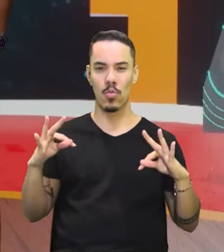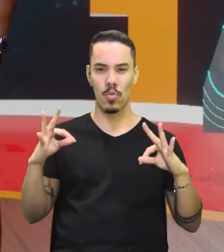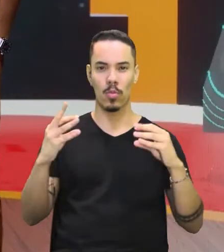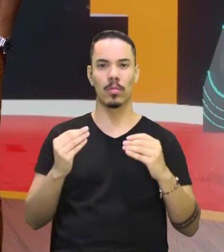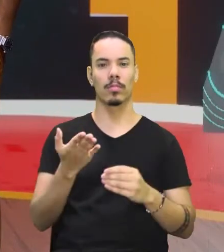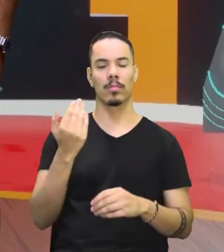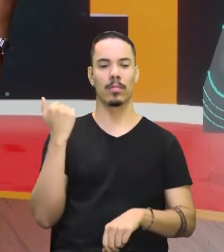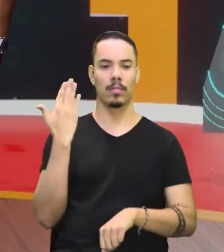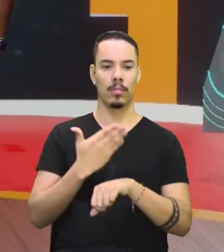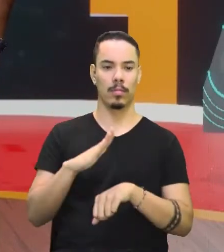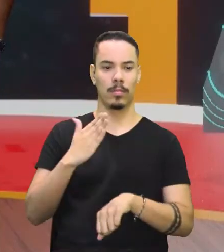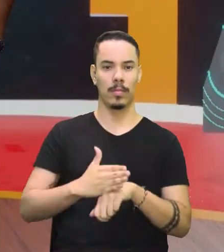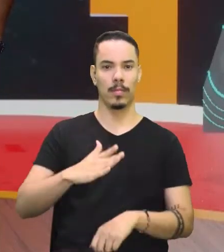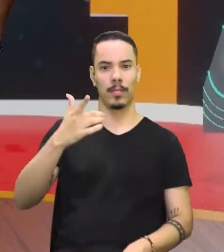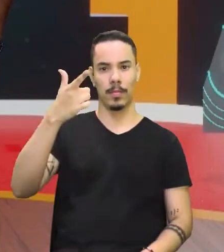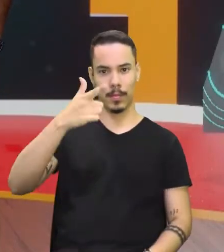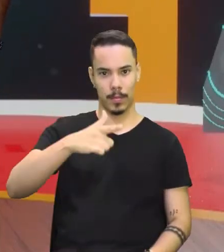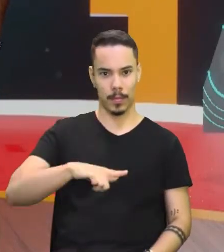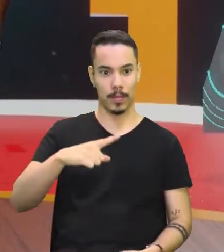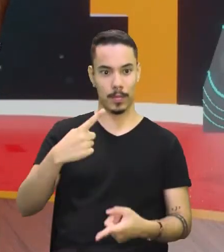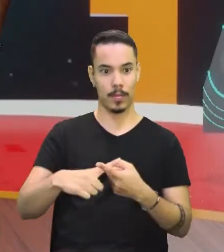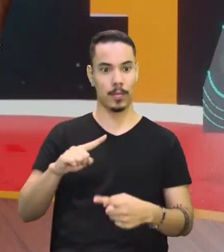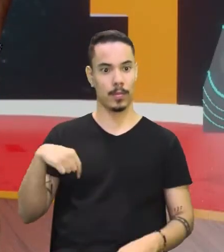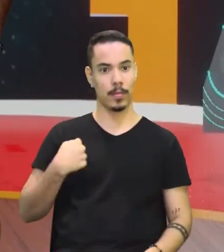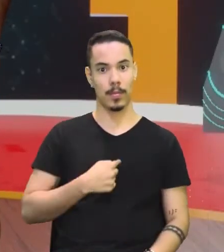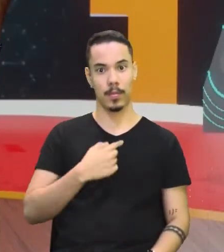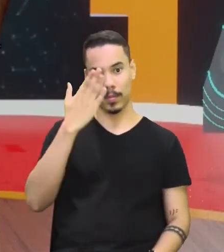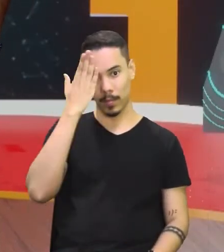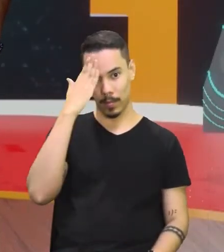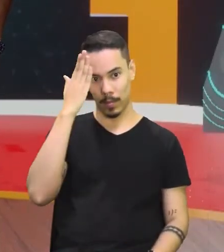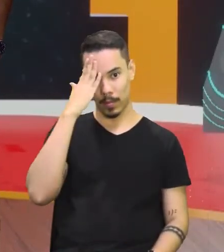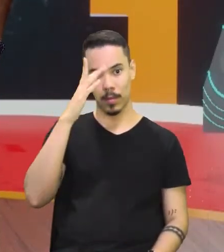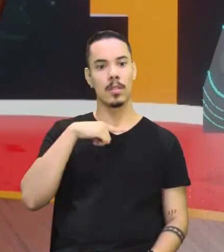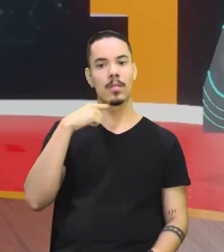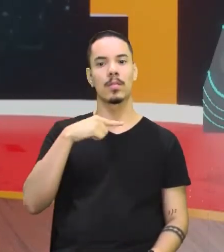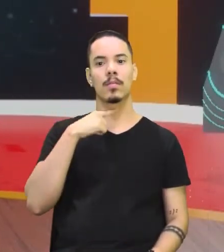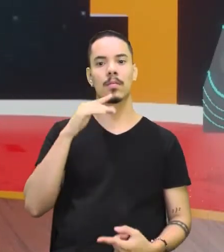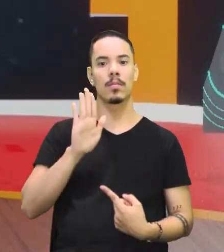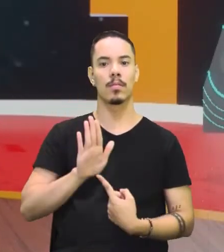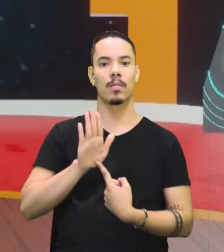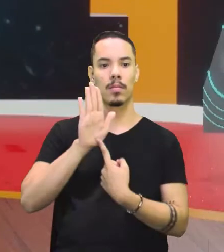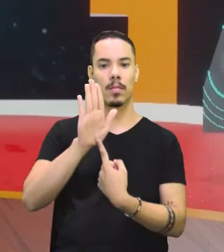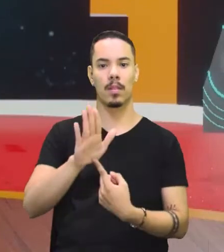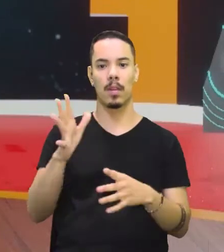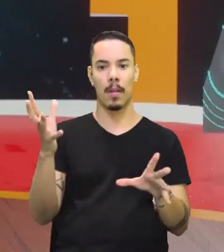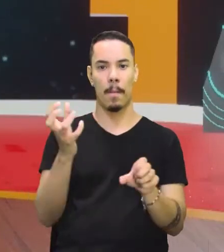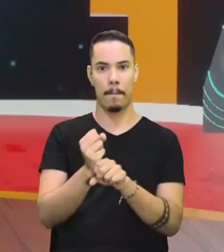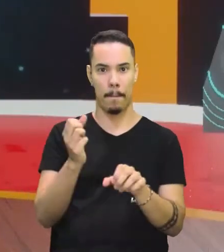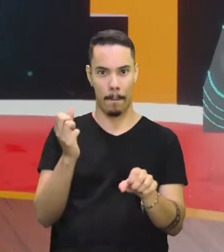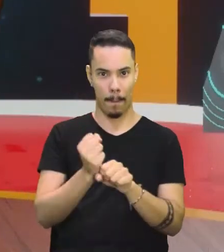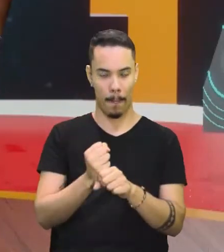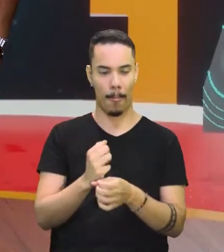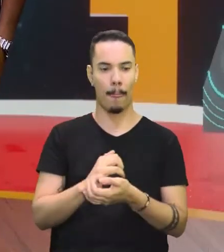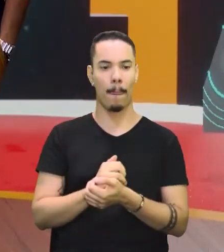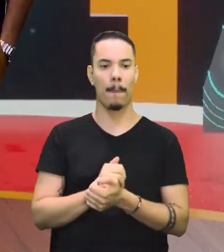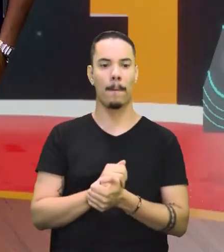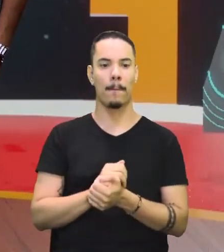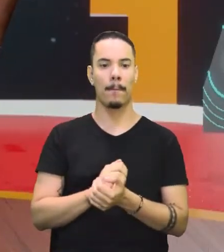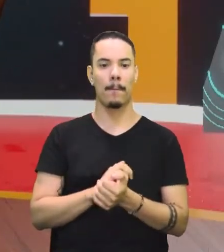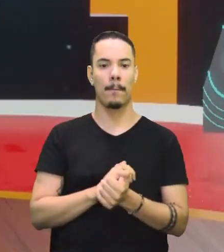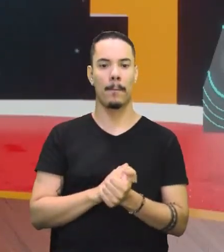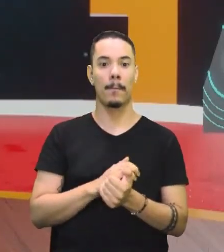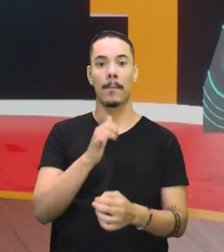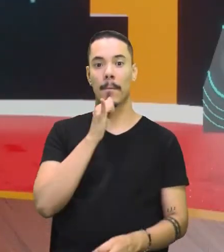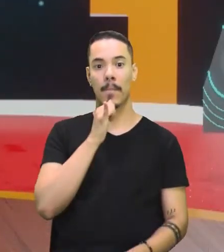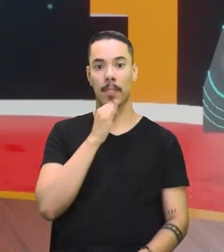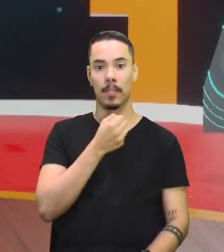mais com vocês, porque a gente sabe que aqui a gente mata a dúvida e mostra os o cálculo, né? Então, vamos lá de exemplo número 2, fazer mais um